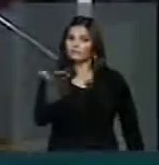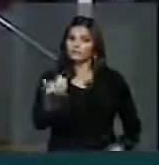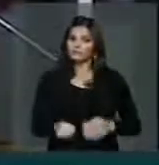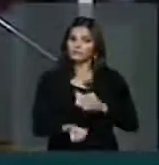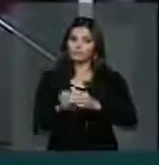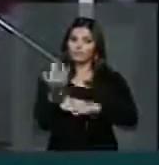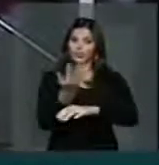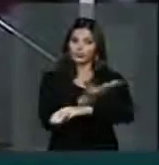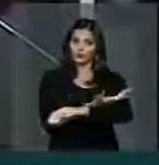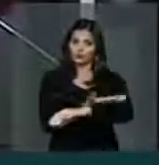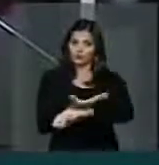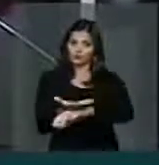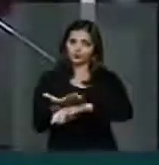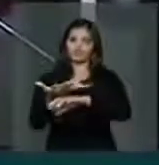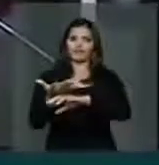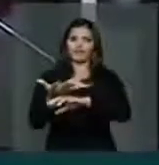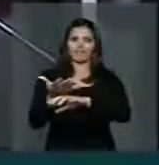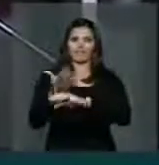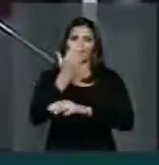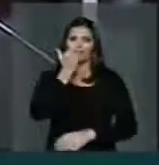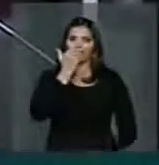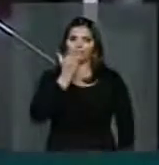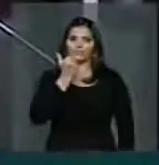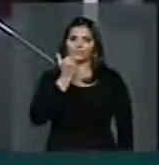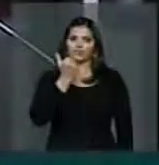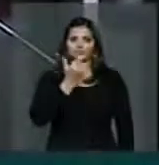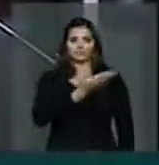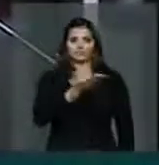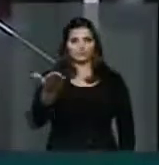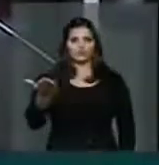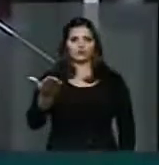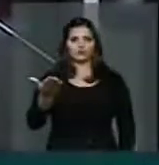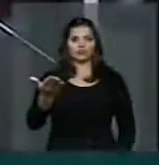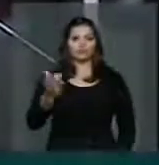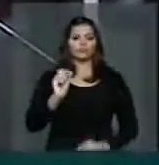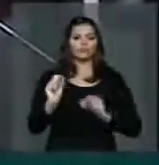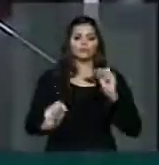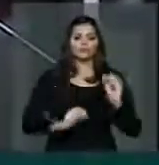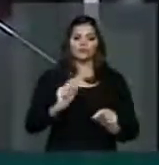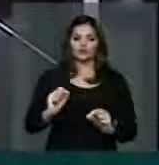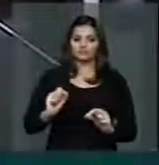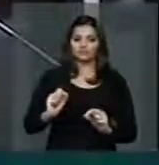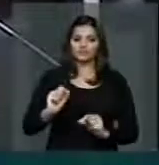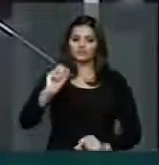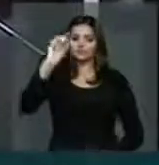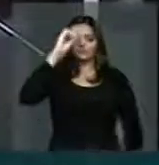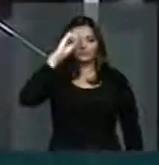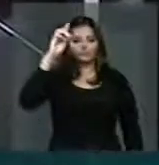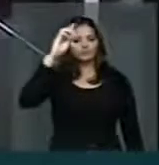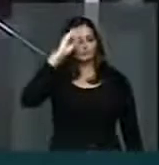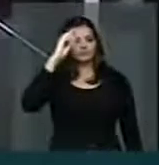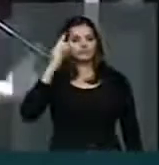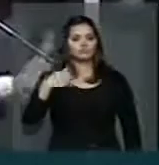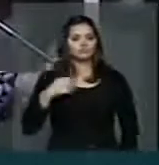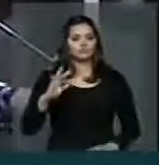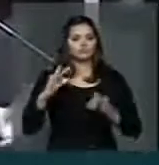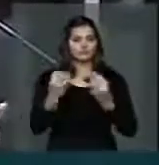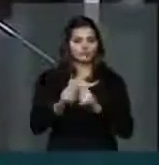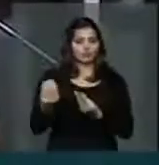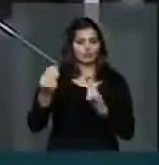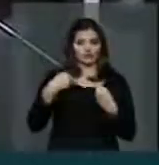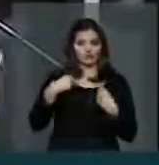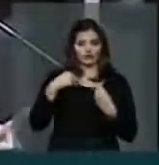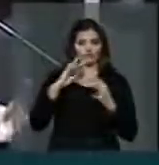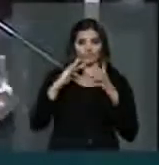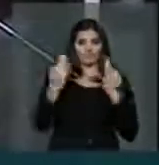Para concluir, senhor presidente, este alimento, esta comida que visita cotidianamente, diariamente as nossas